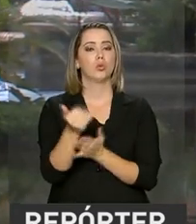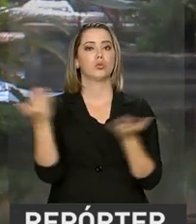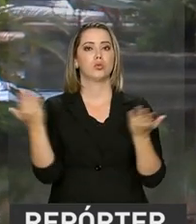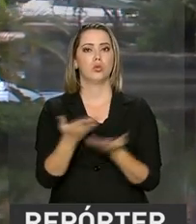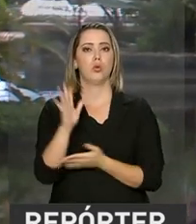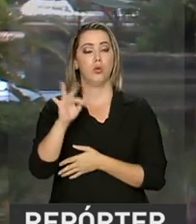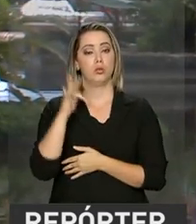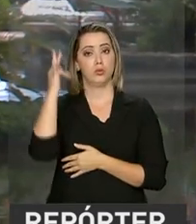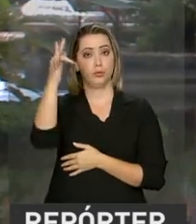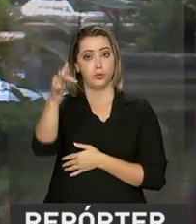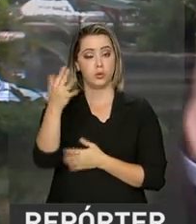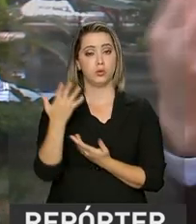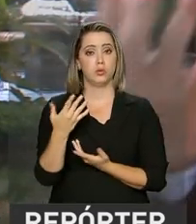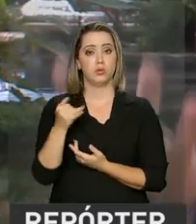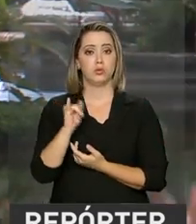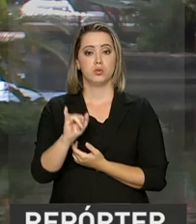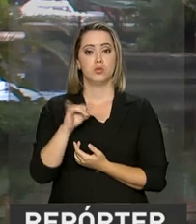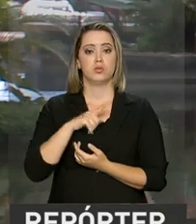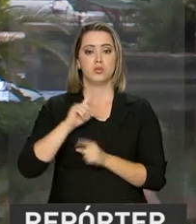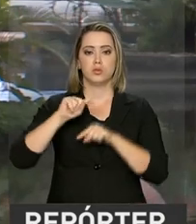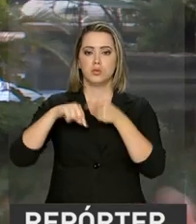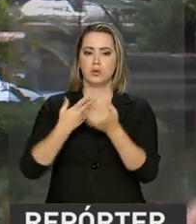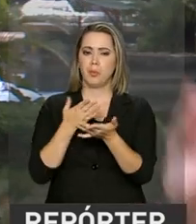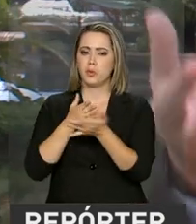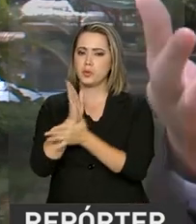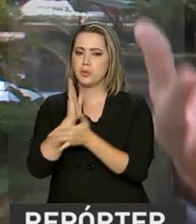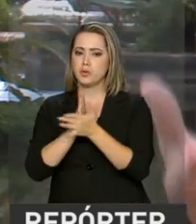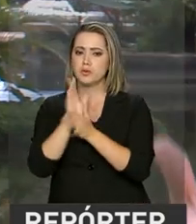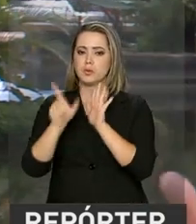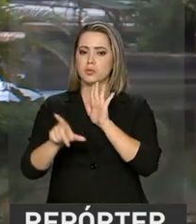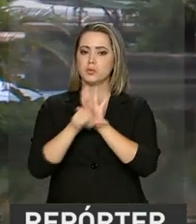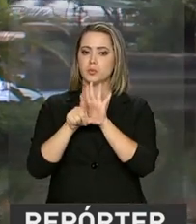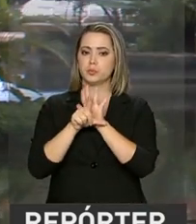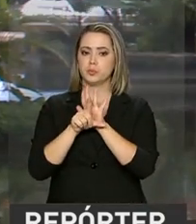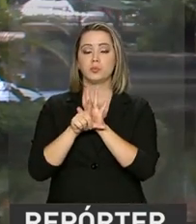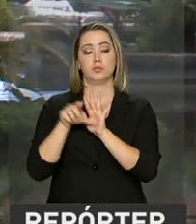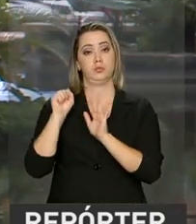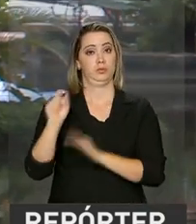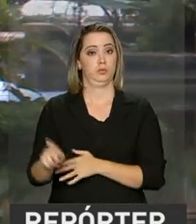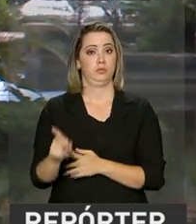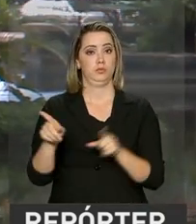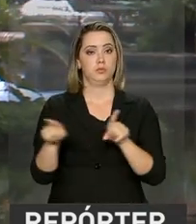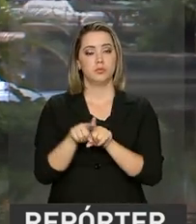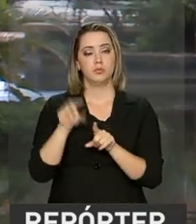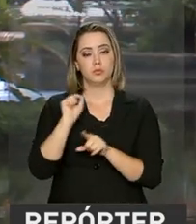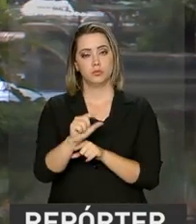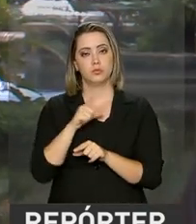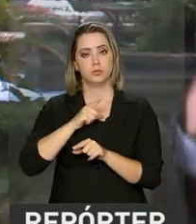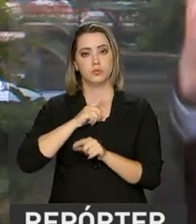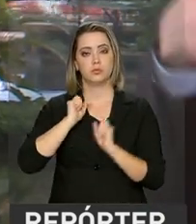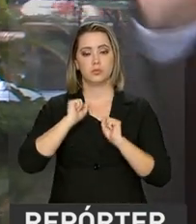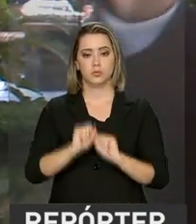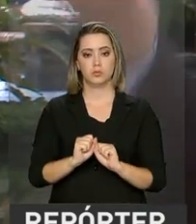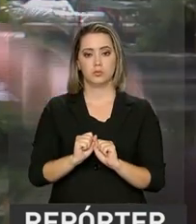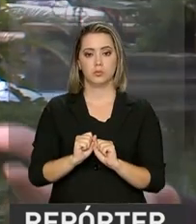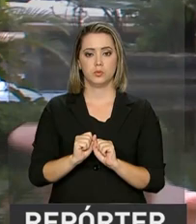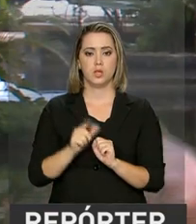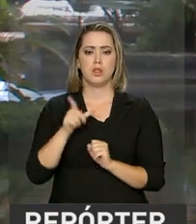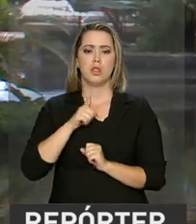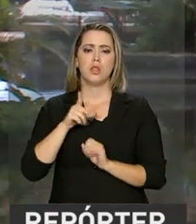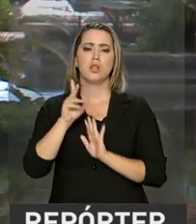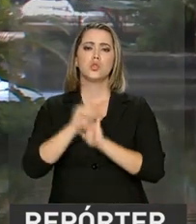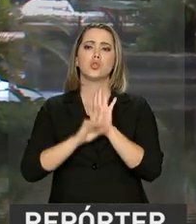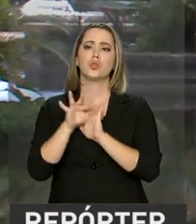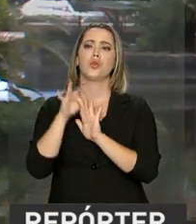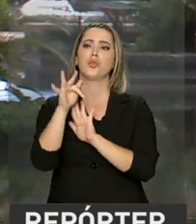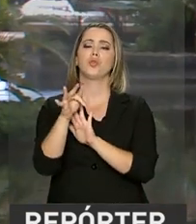para aqueles que somente depois da aprovação, da promulgação da reforma da Previdência, é que adquiriram o